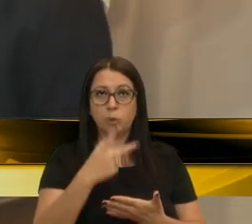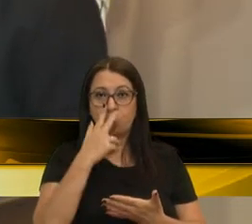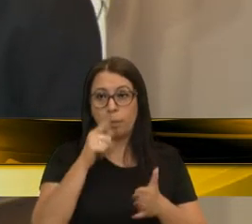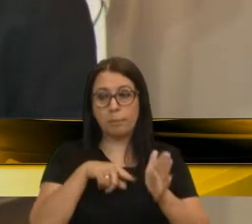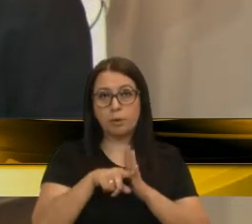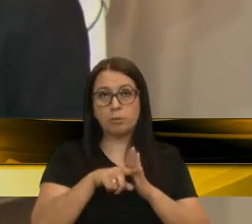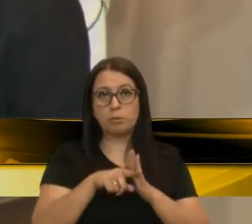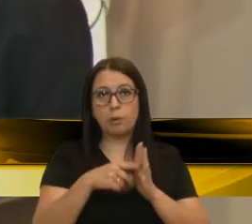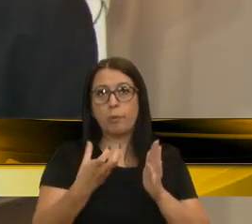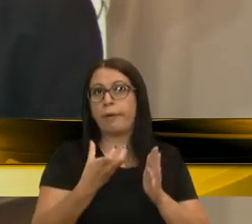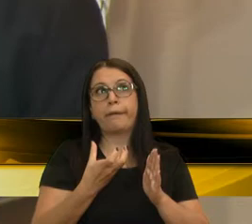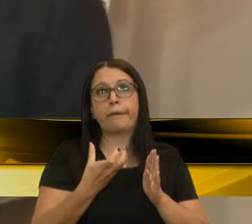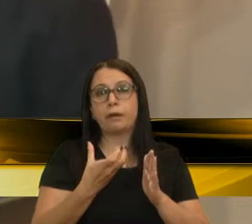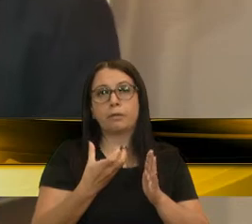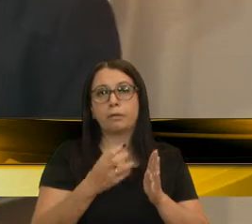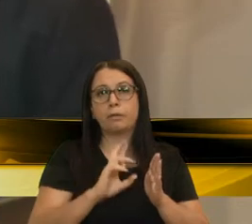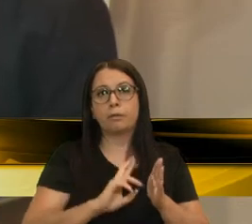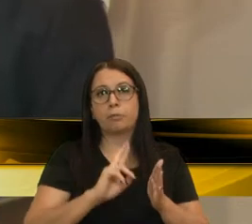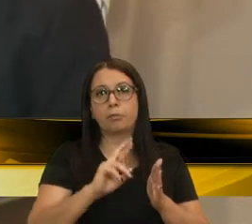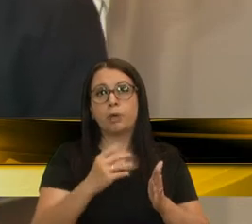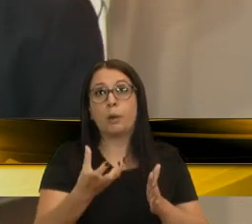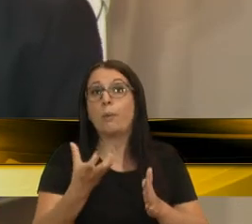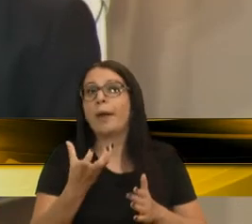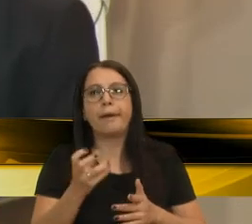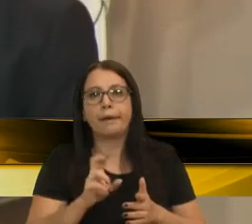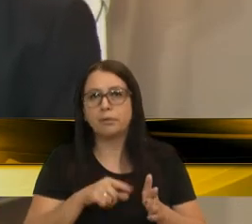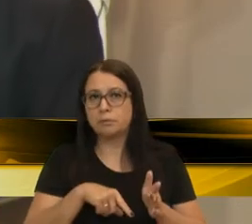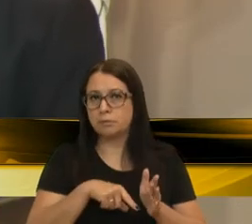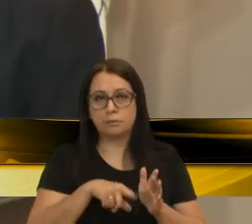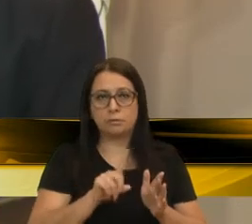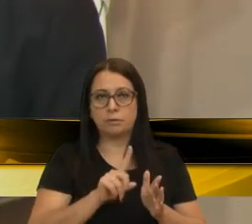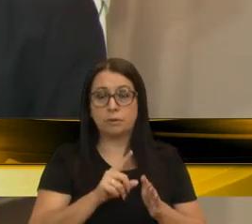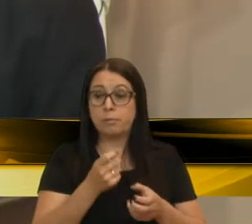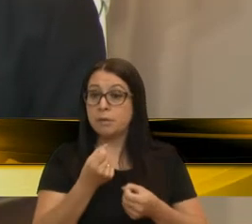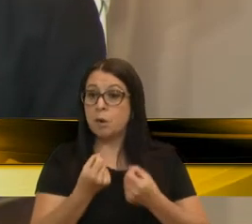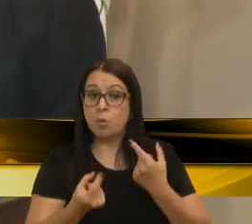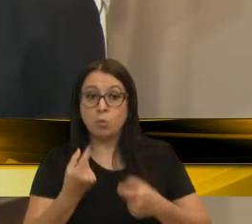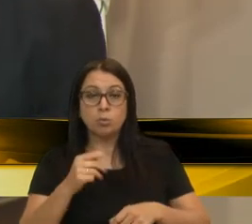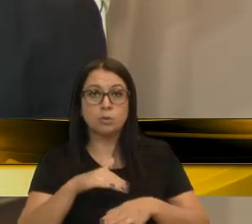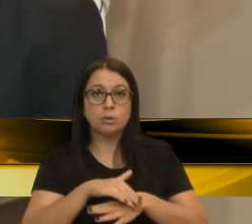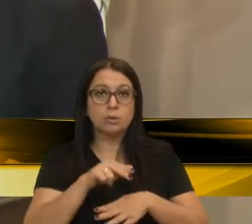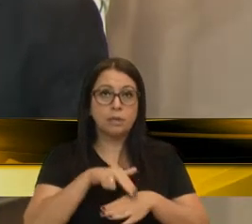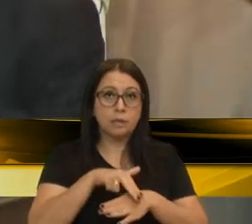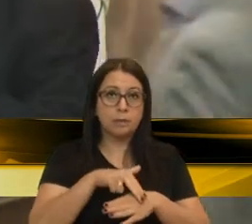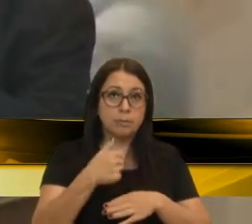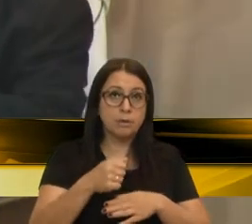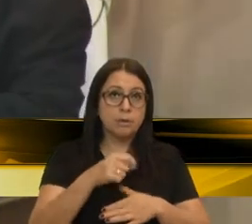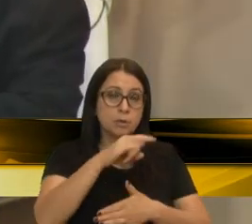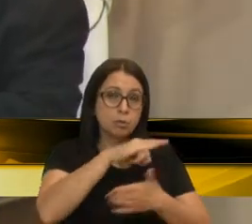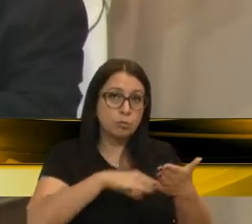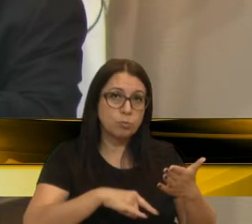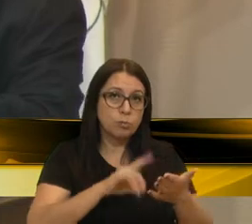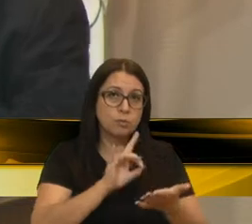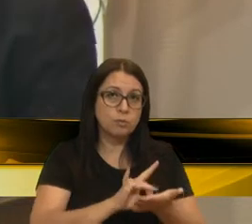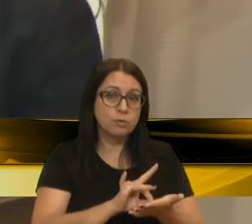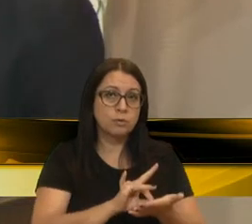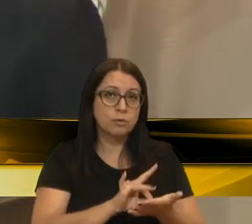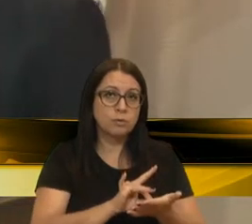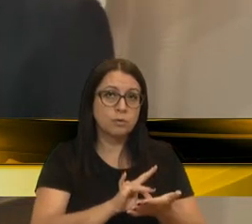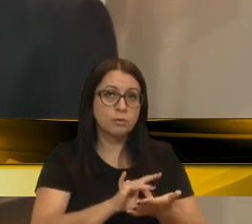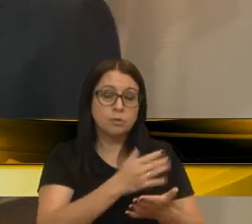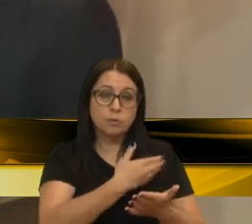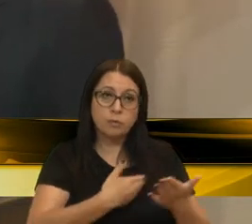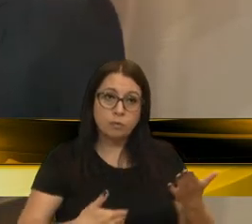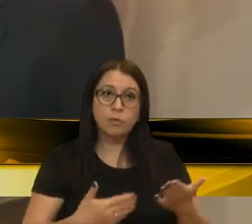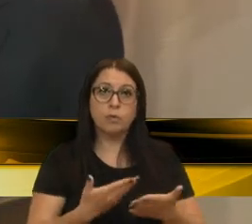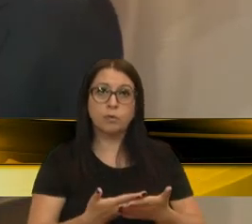Não quero que respondam aquilo que eu quero que respondam, não, mas alguns anexos eu preciso como documentos oficiais do